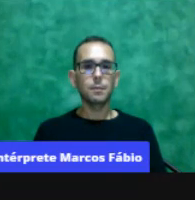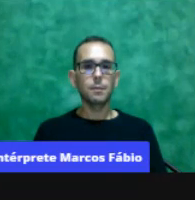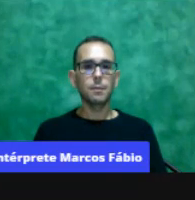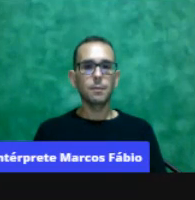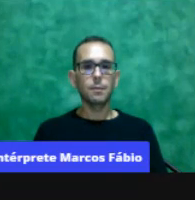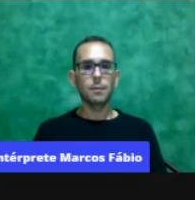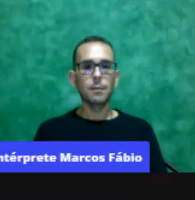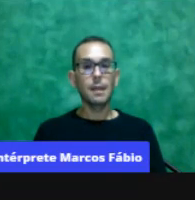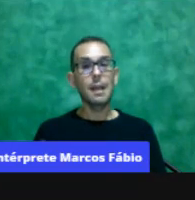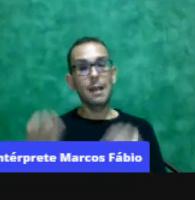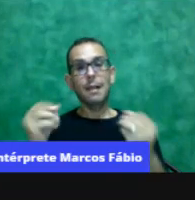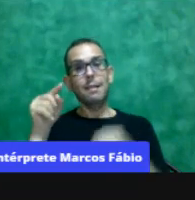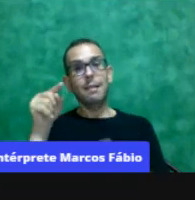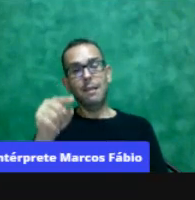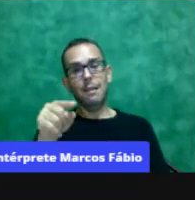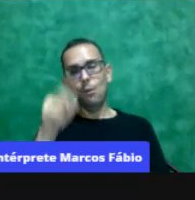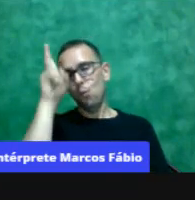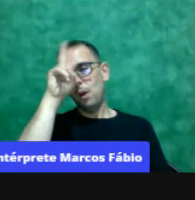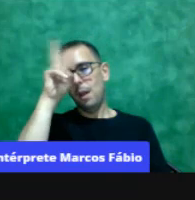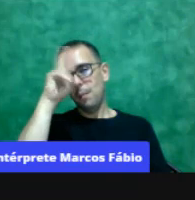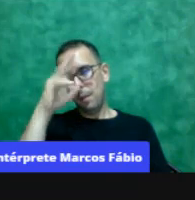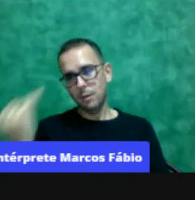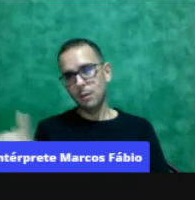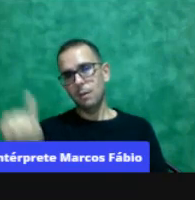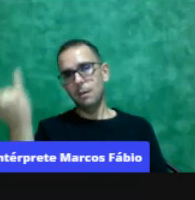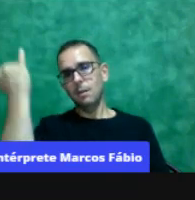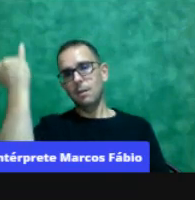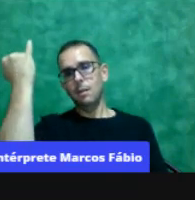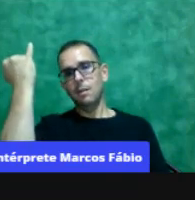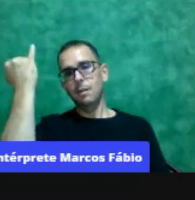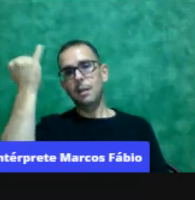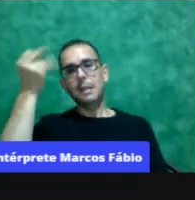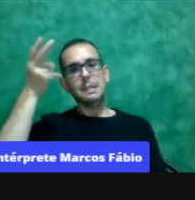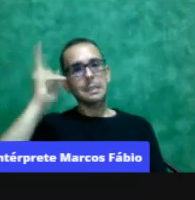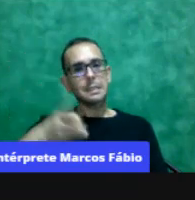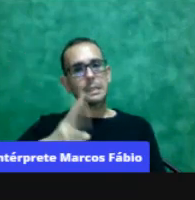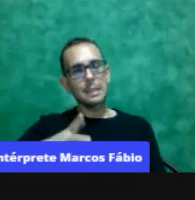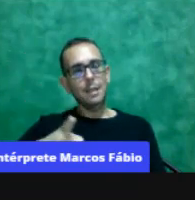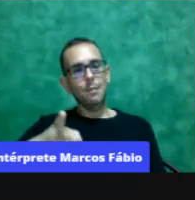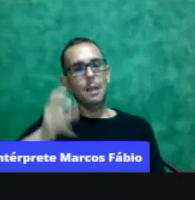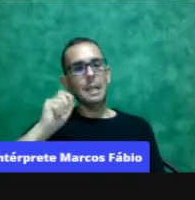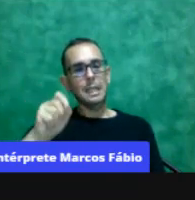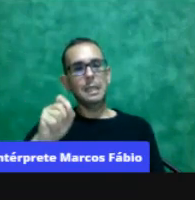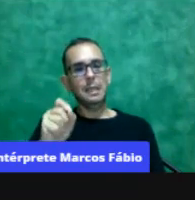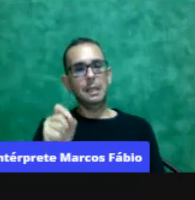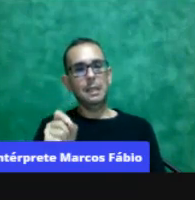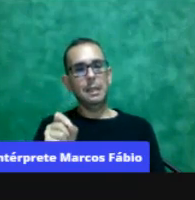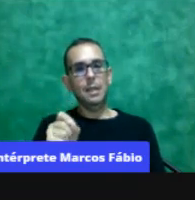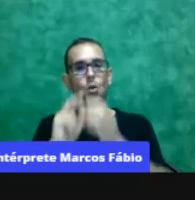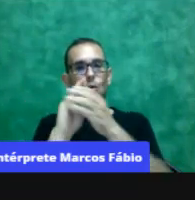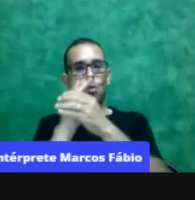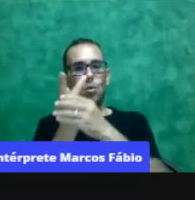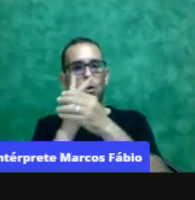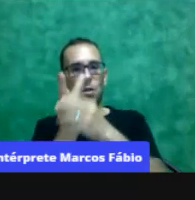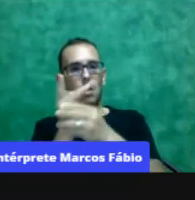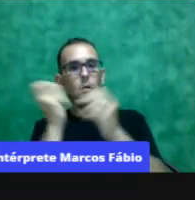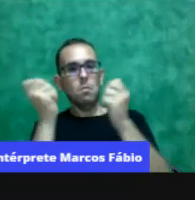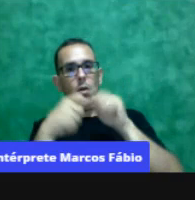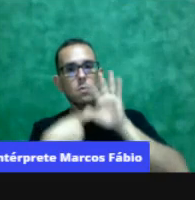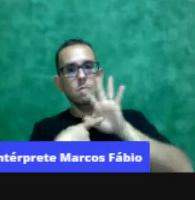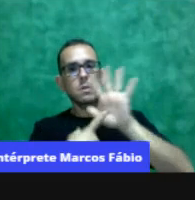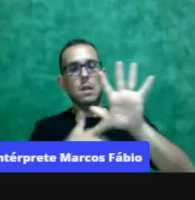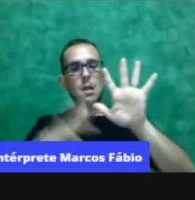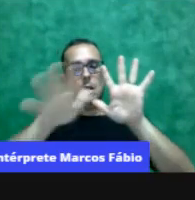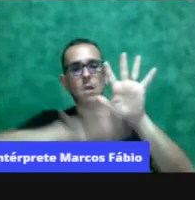Eu até coloquei aí o lembrete, né? É sempre importante ressaltar isso, né? Que os programas, a maioria